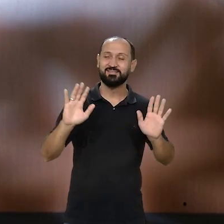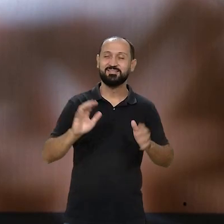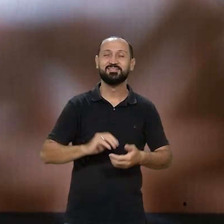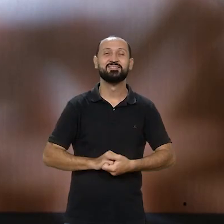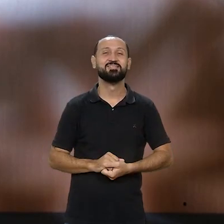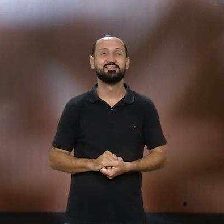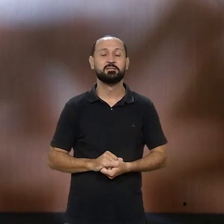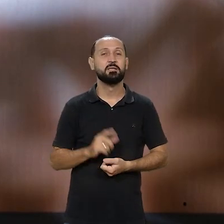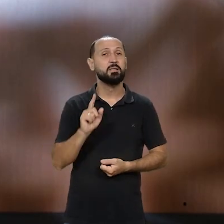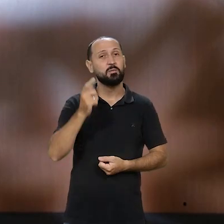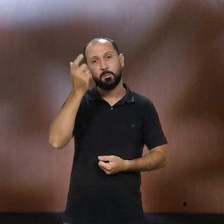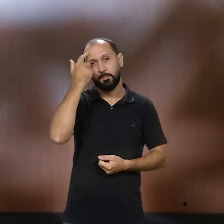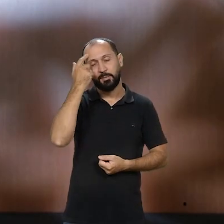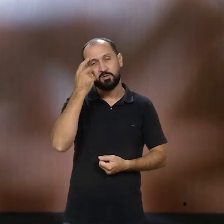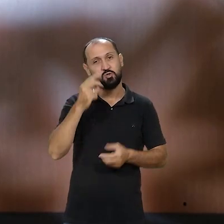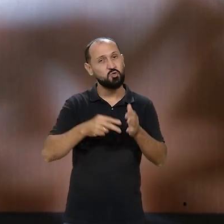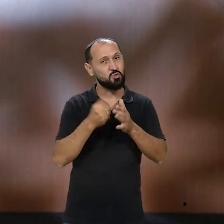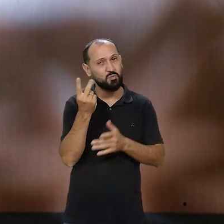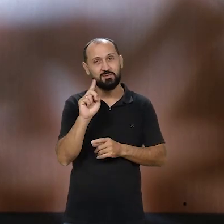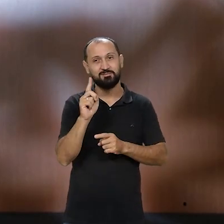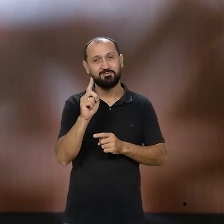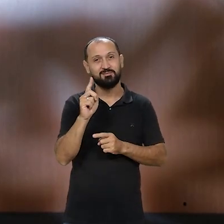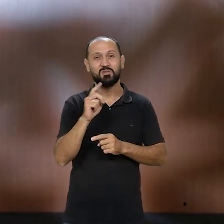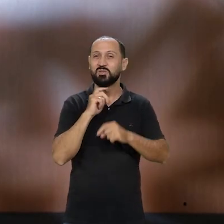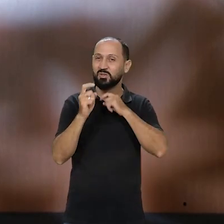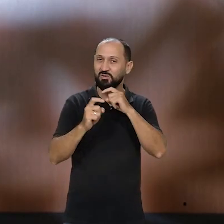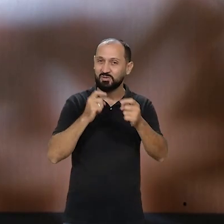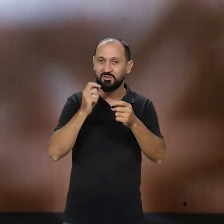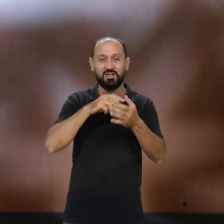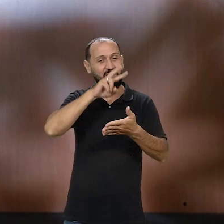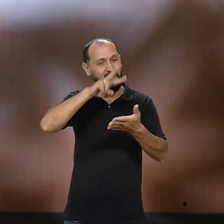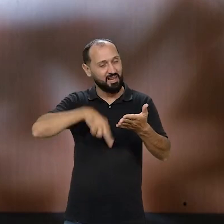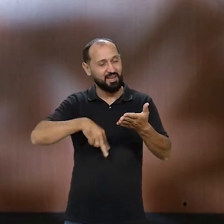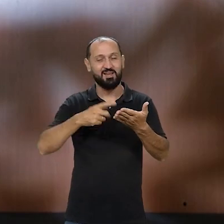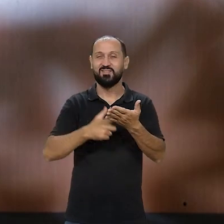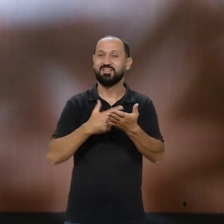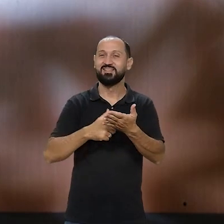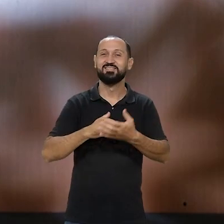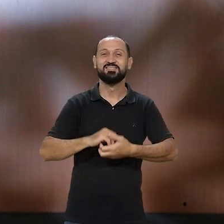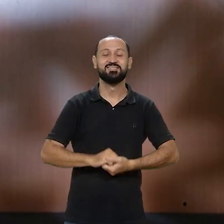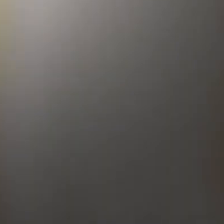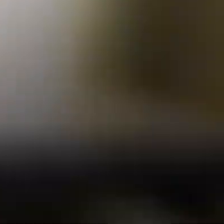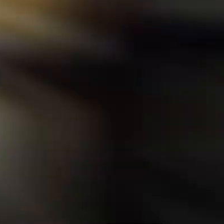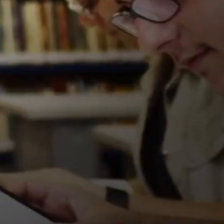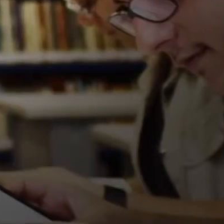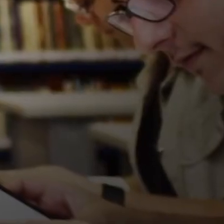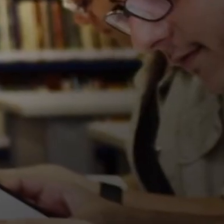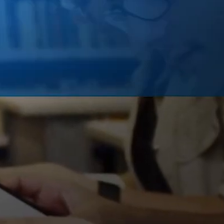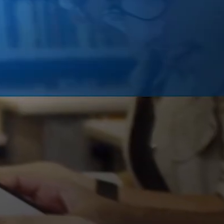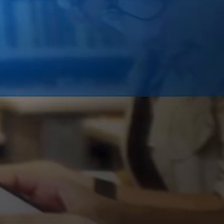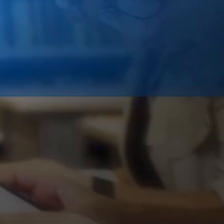grande beijo. E não pense duas vezes. Na dúvida, leia um livro.